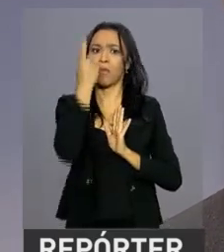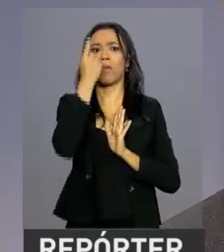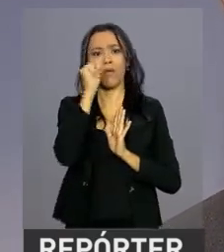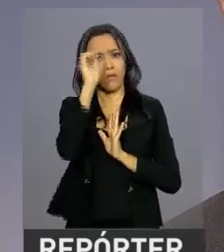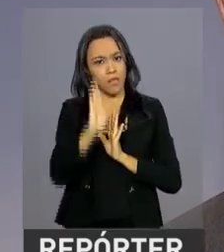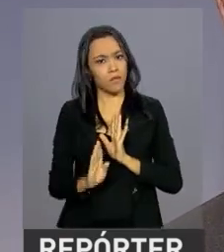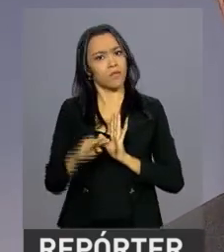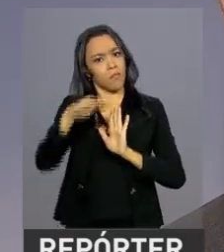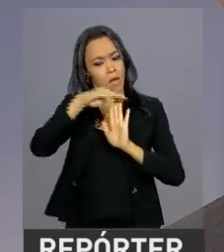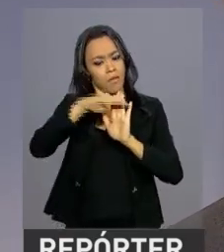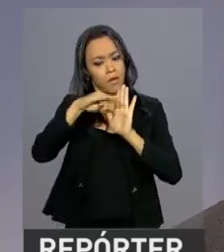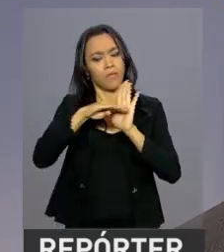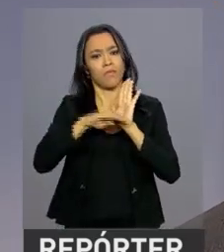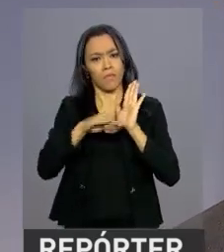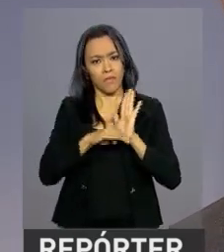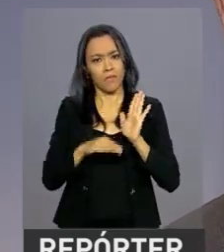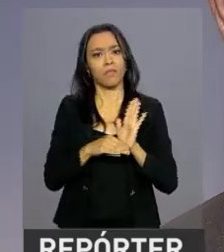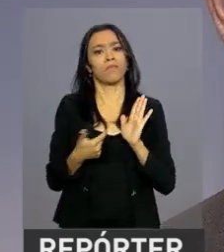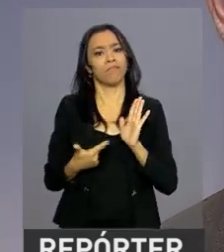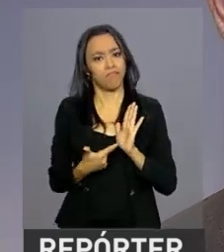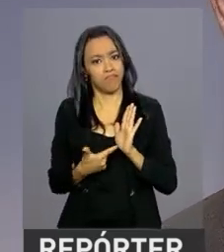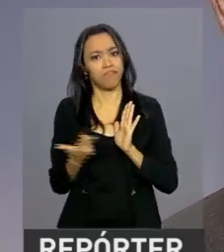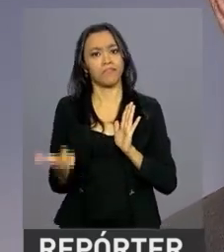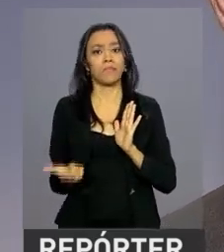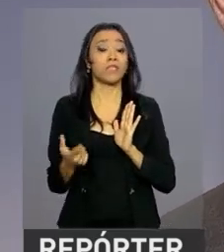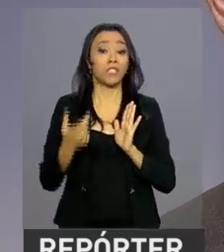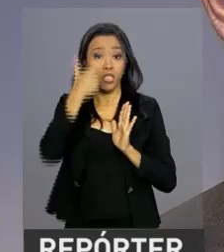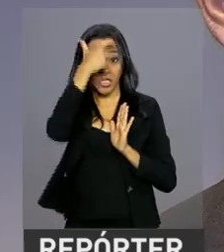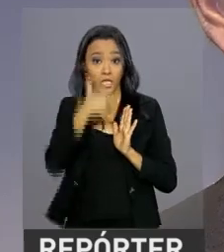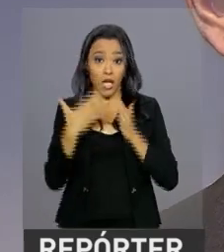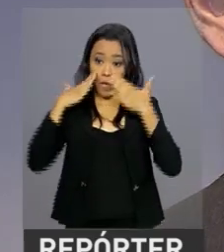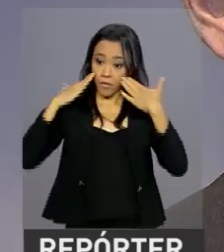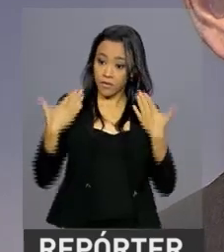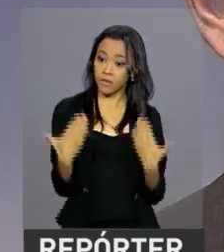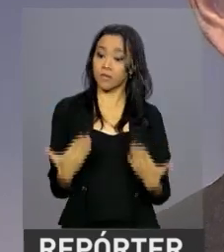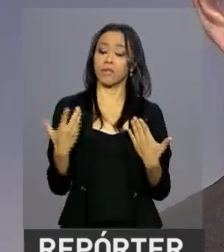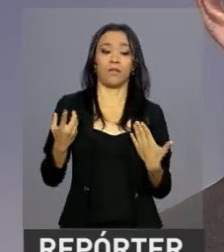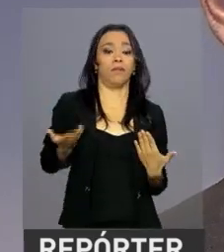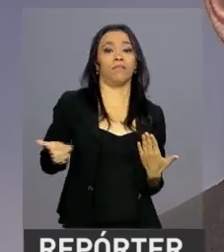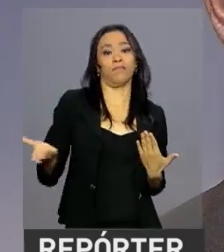também nesse processo, tomando a iniciativa de apresentar